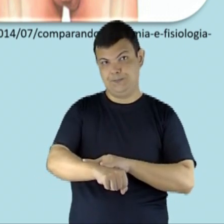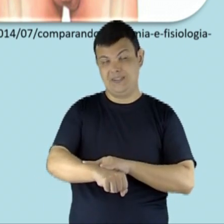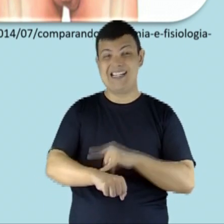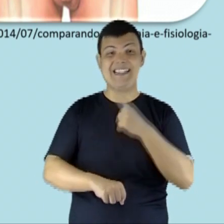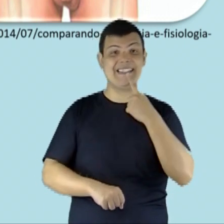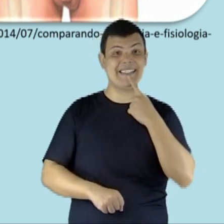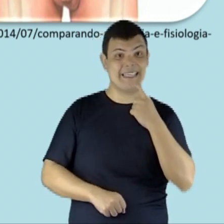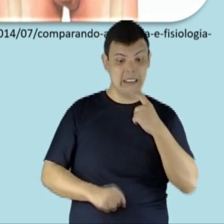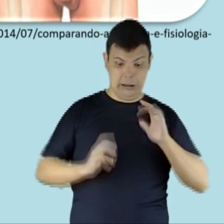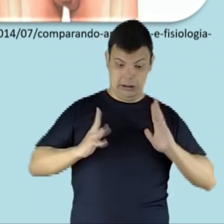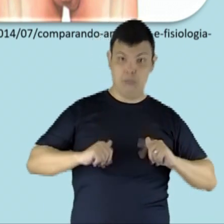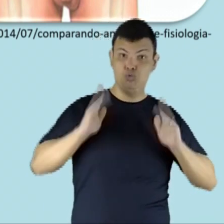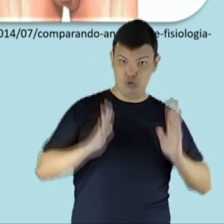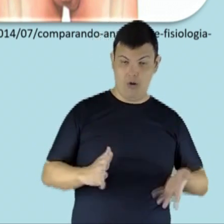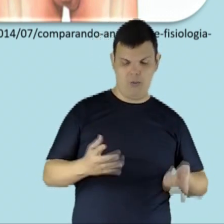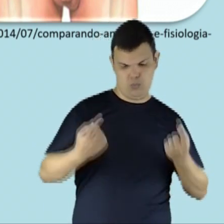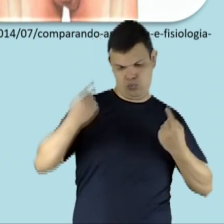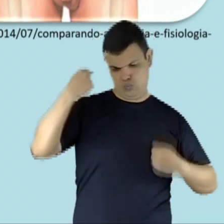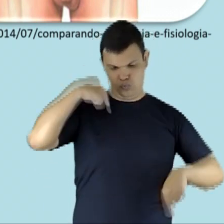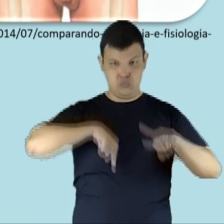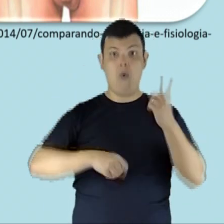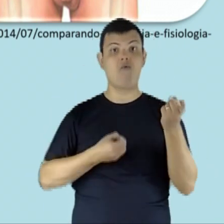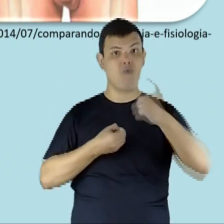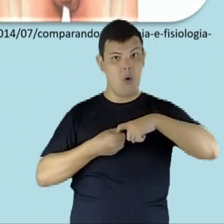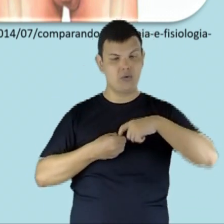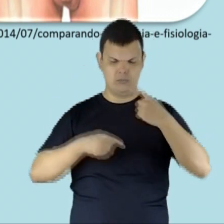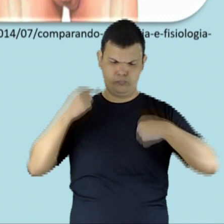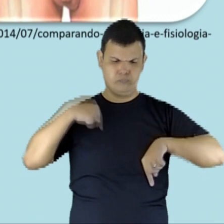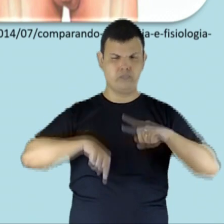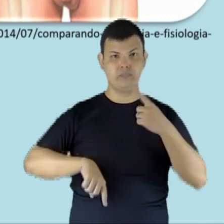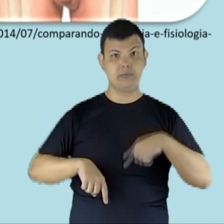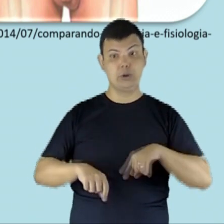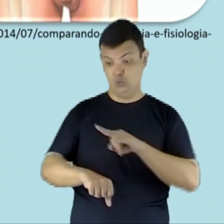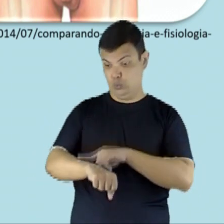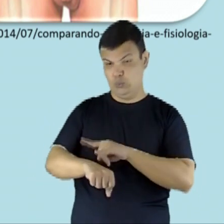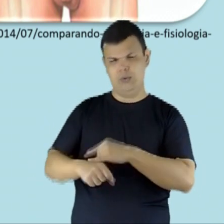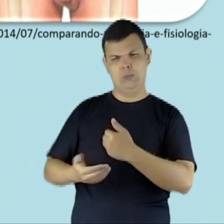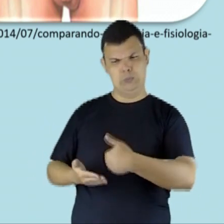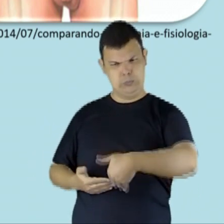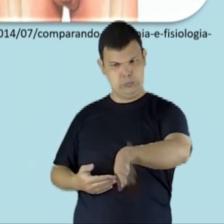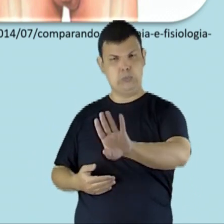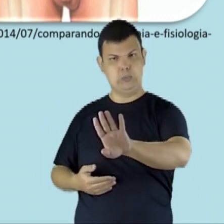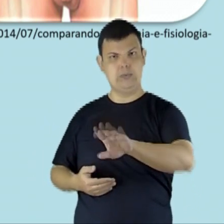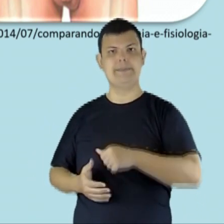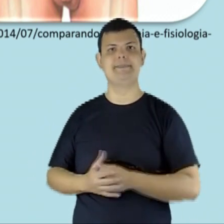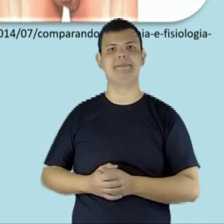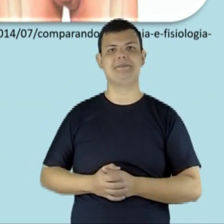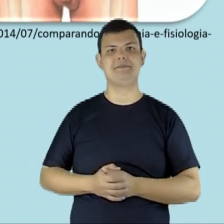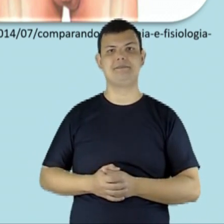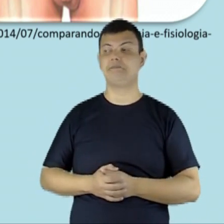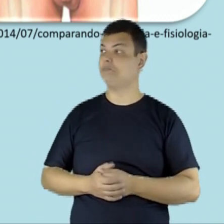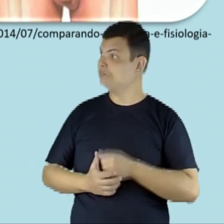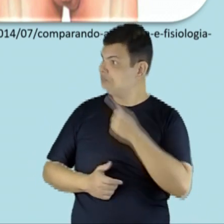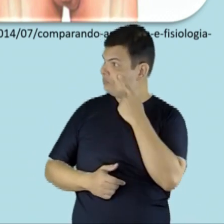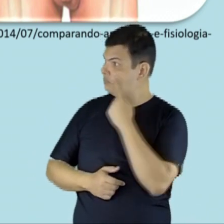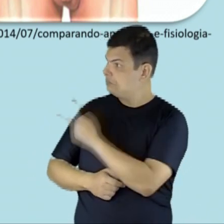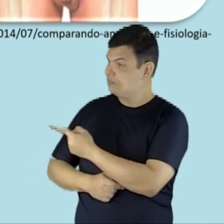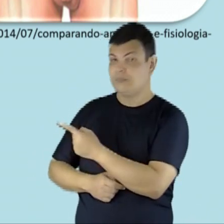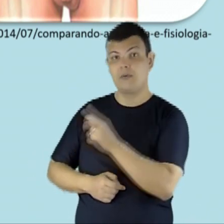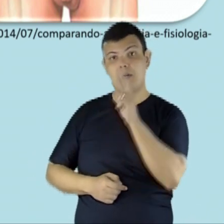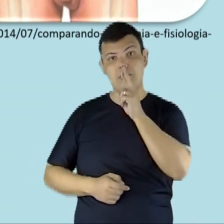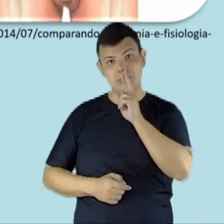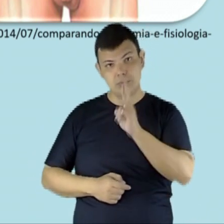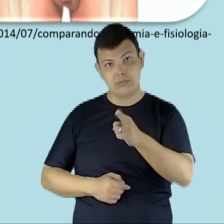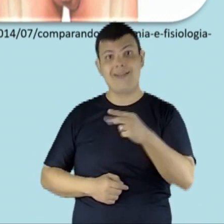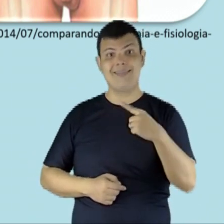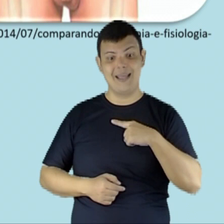filtrado volta a circular pelo corpo e a urina é eliminada. Então, você vê aí nessa resposta a presença